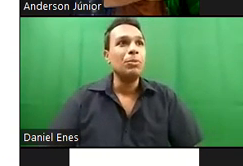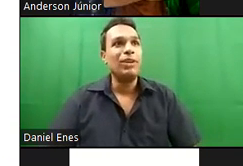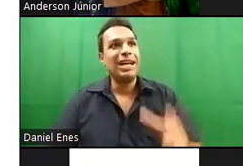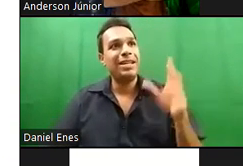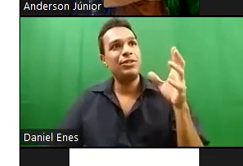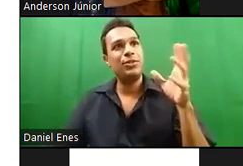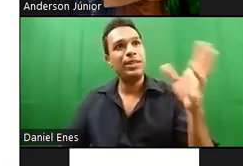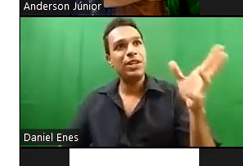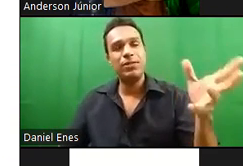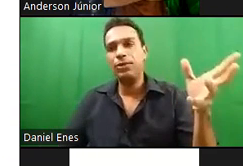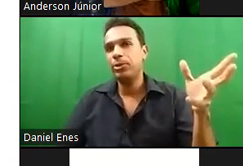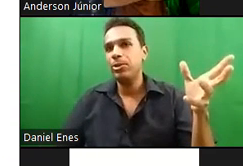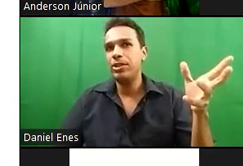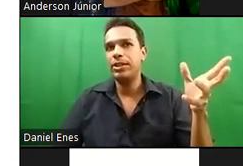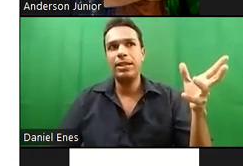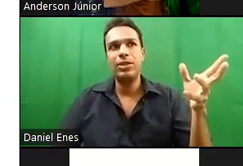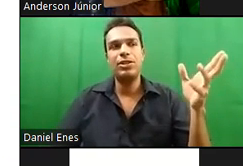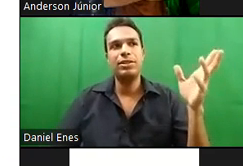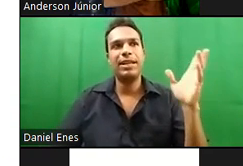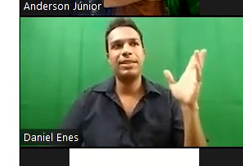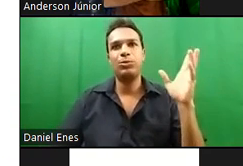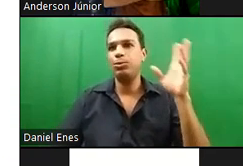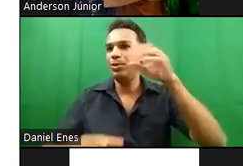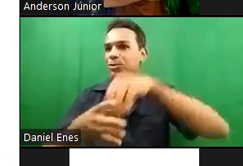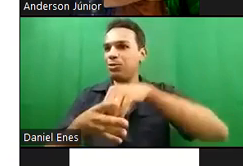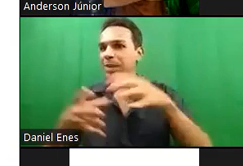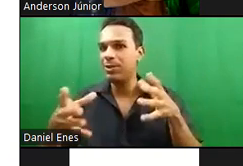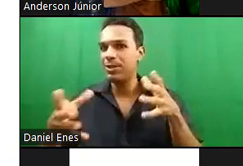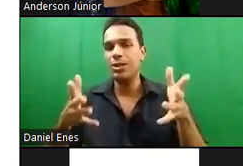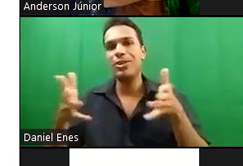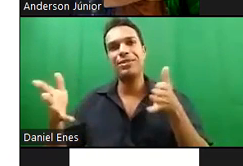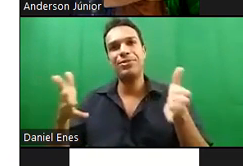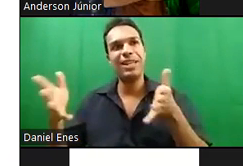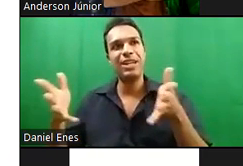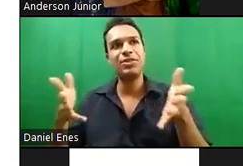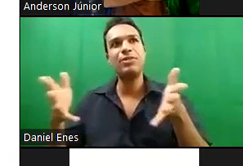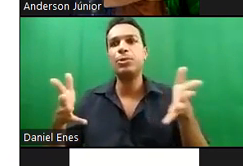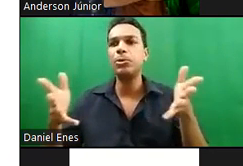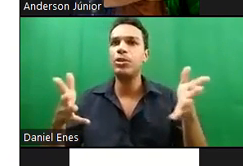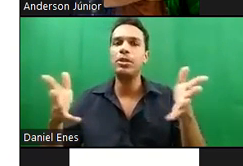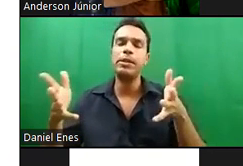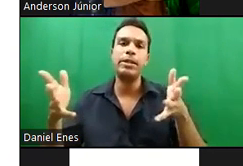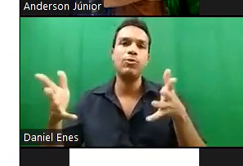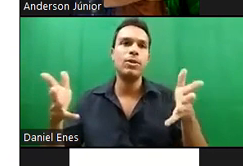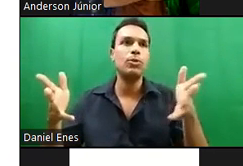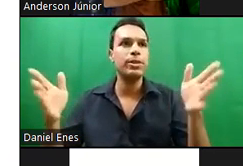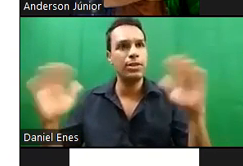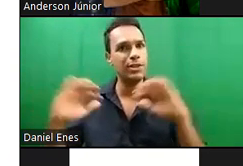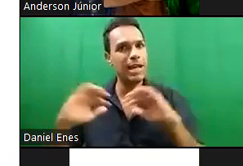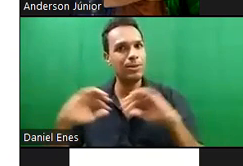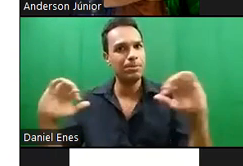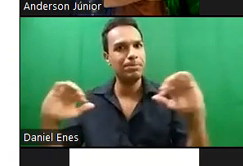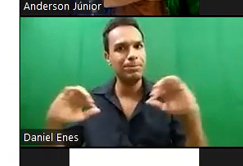Então, vamos falar de fonética e fonologia. Tem gente que trata tudo dentro de uma coisa só que fonética e fonologia, em alguns autores,